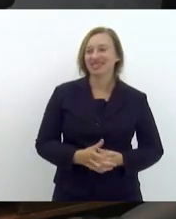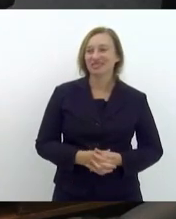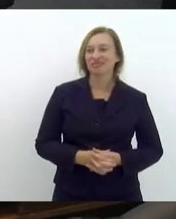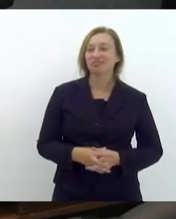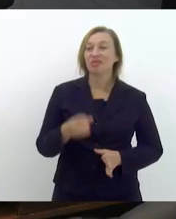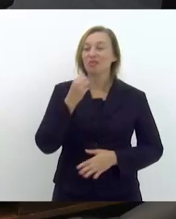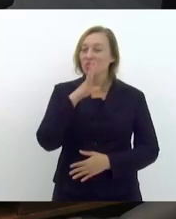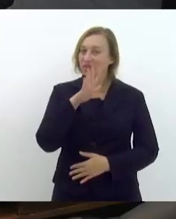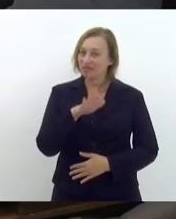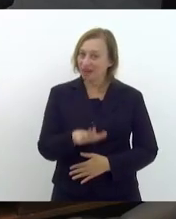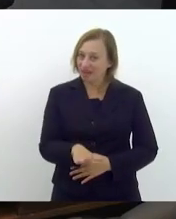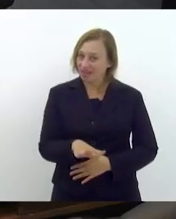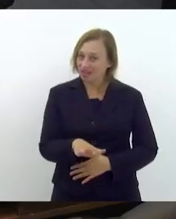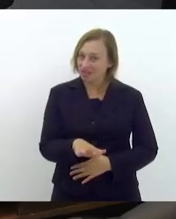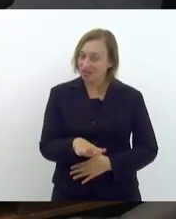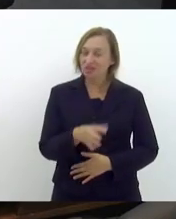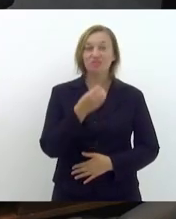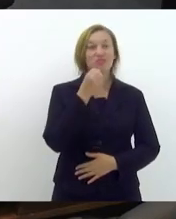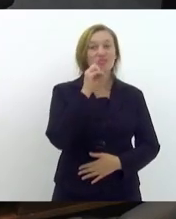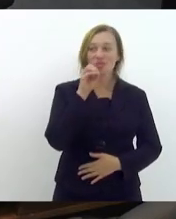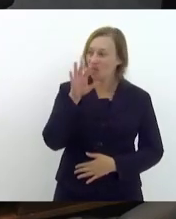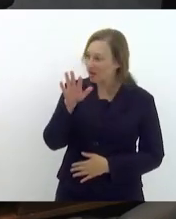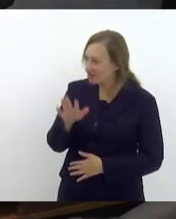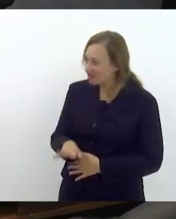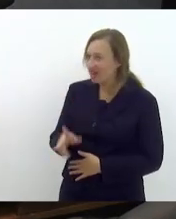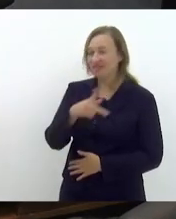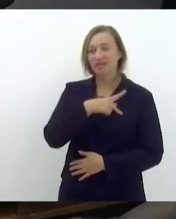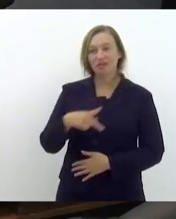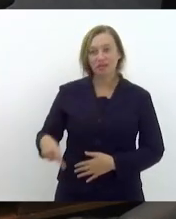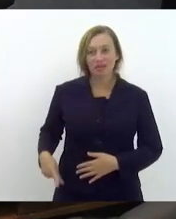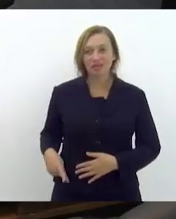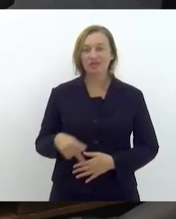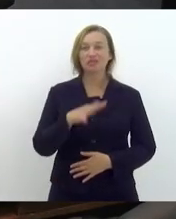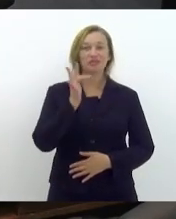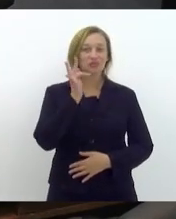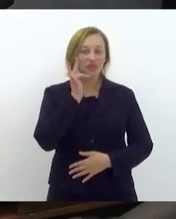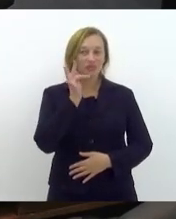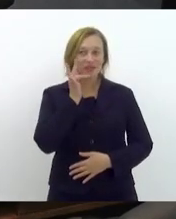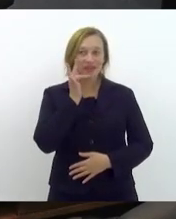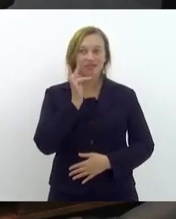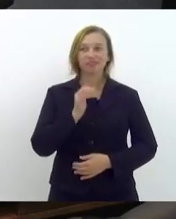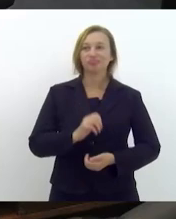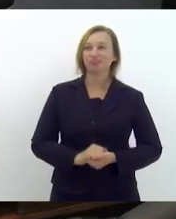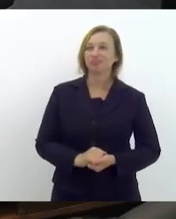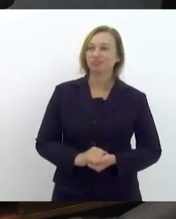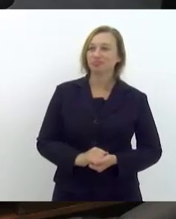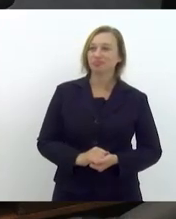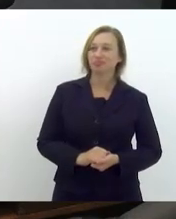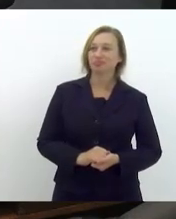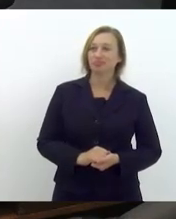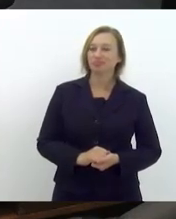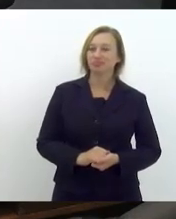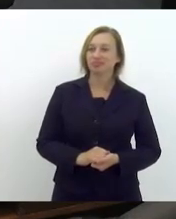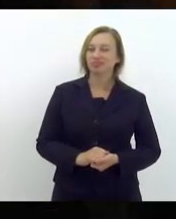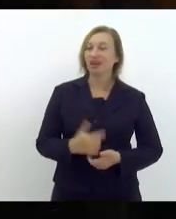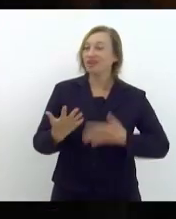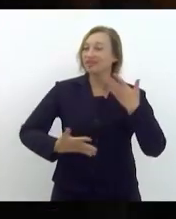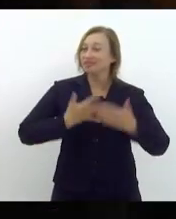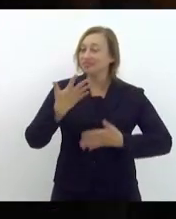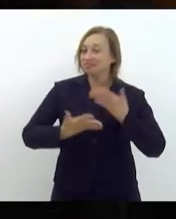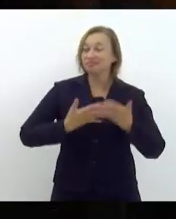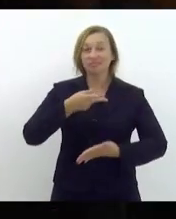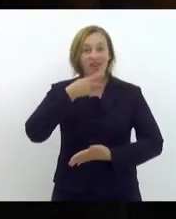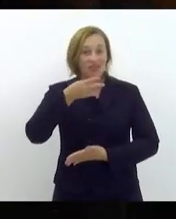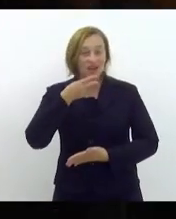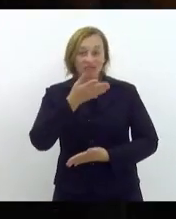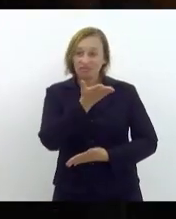Boa tarde Boa tarde Presidente José Felipe Neto é um prazer estar falando com